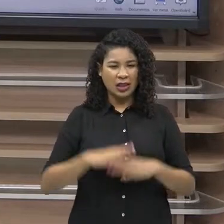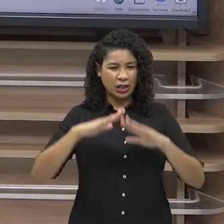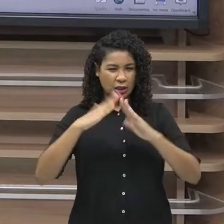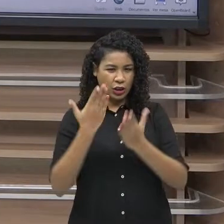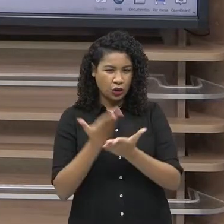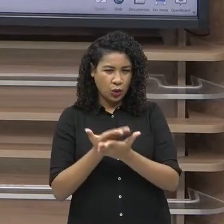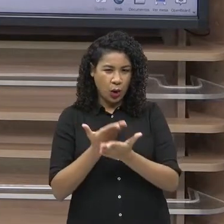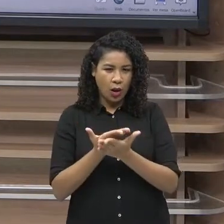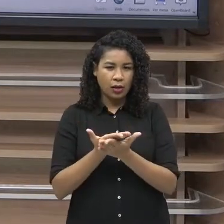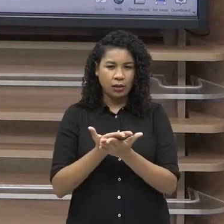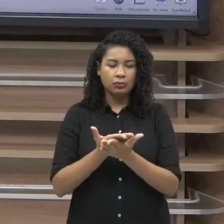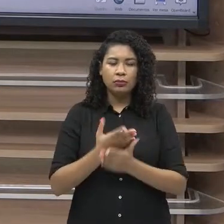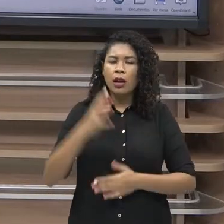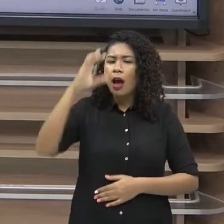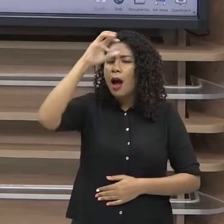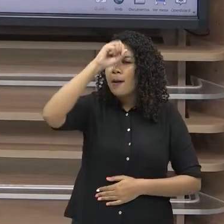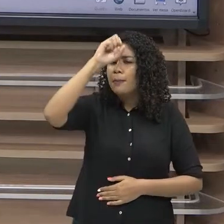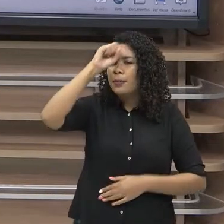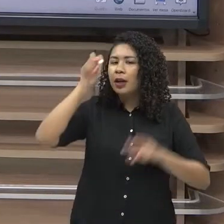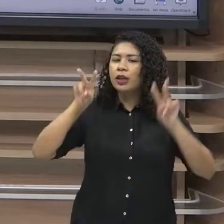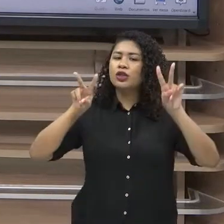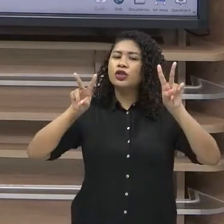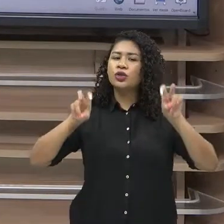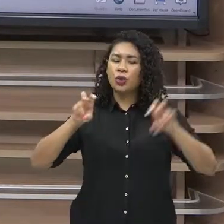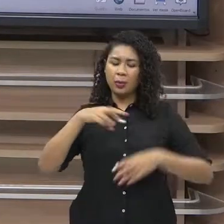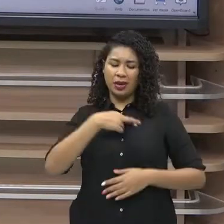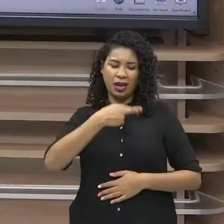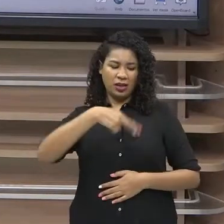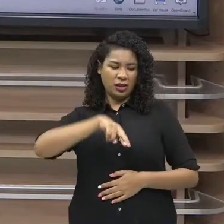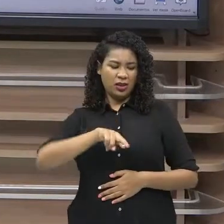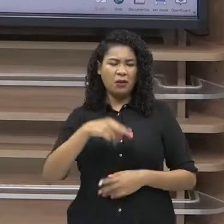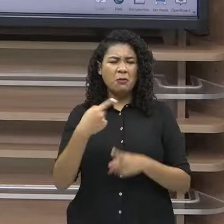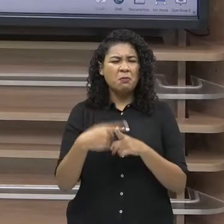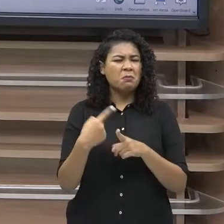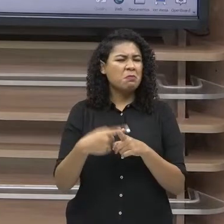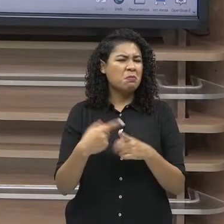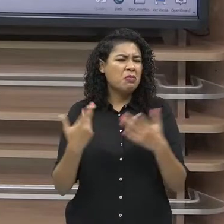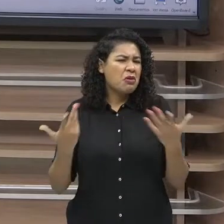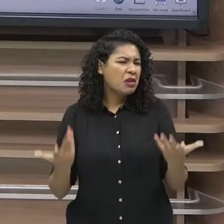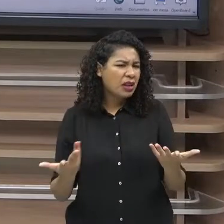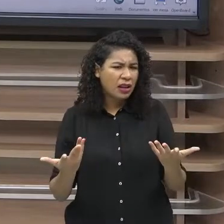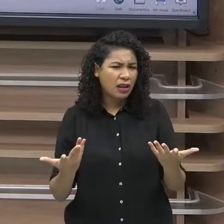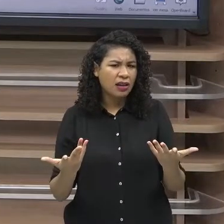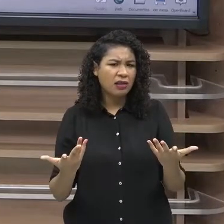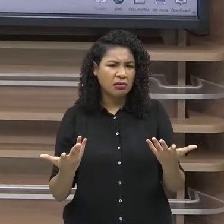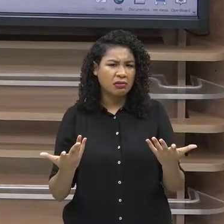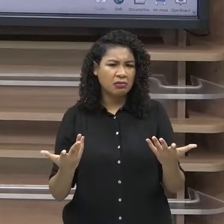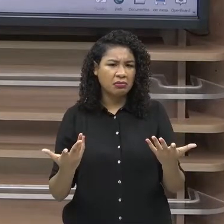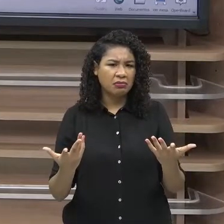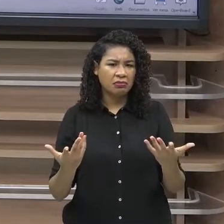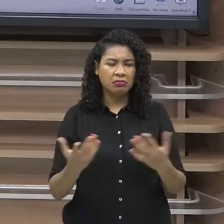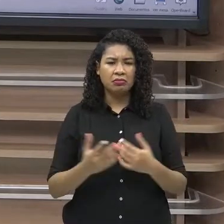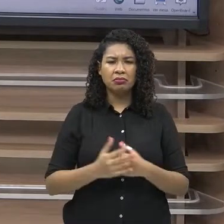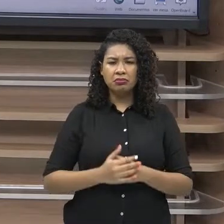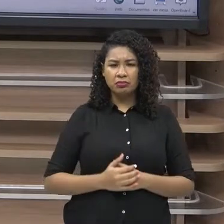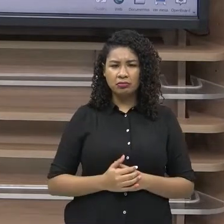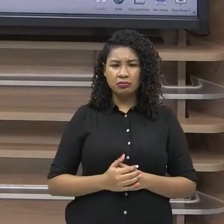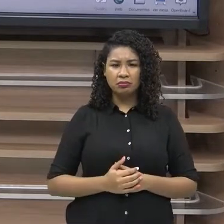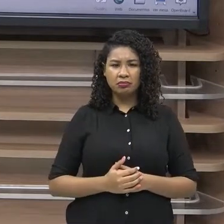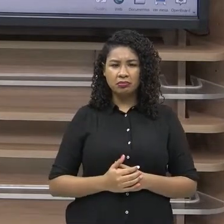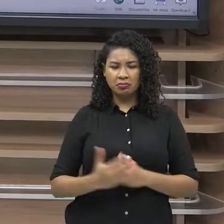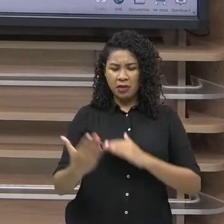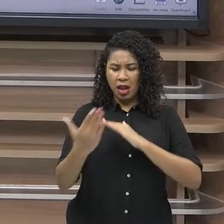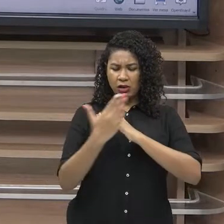escola? Qual é a função desse componente curricular na vida da gente, como